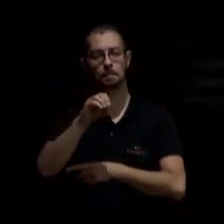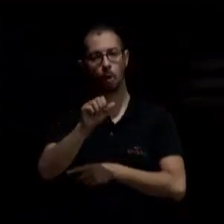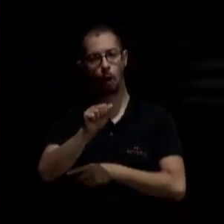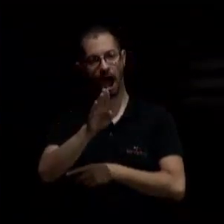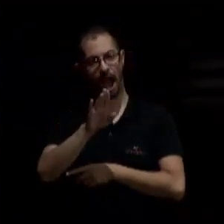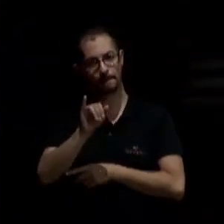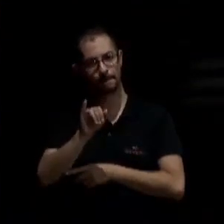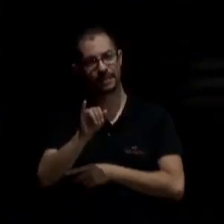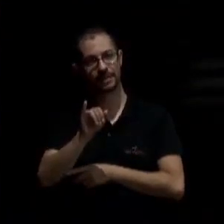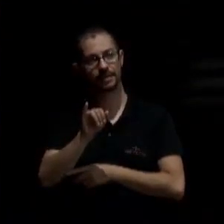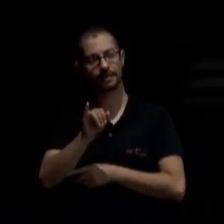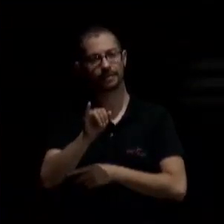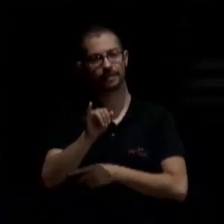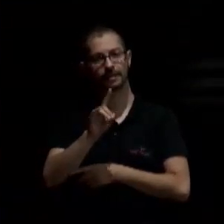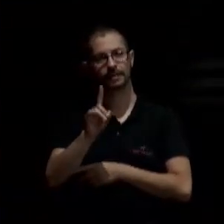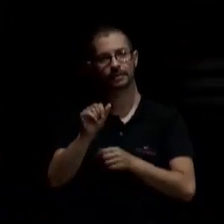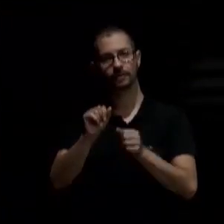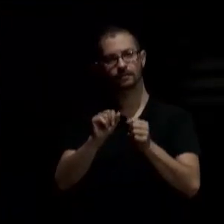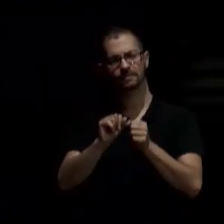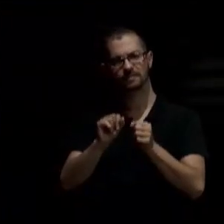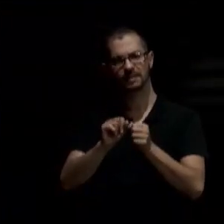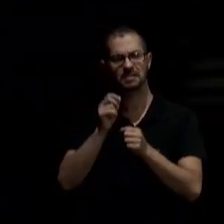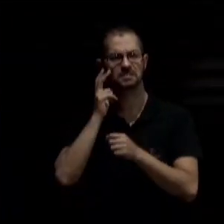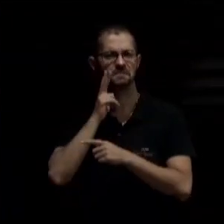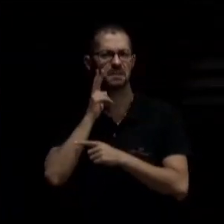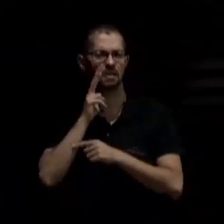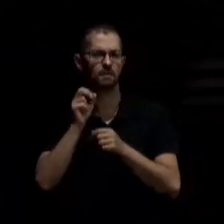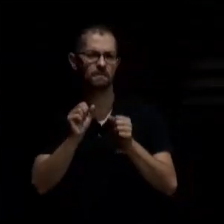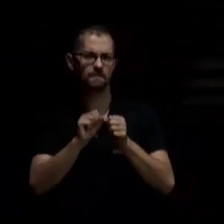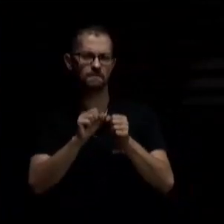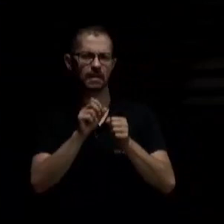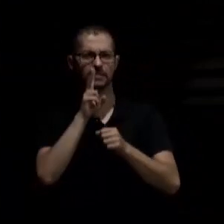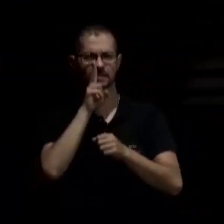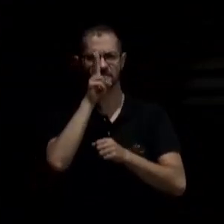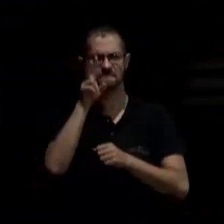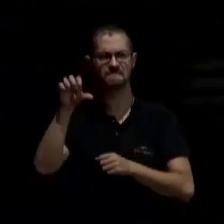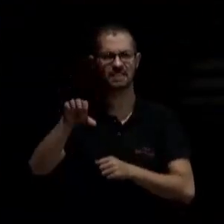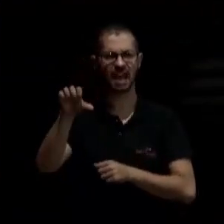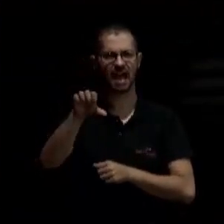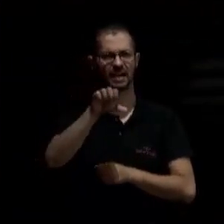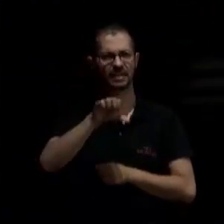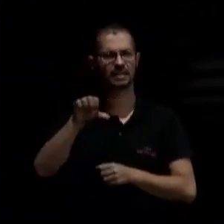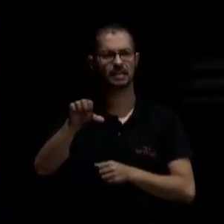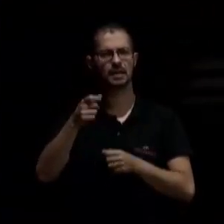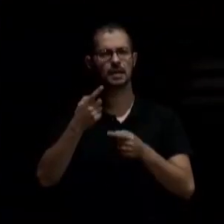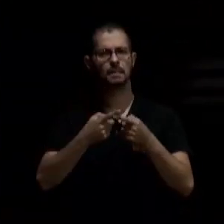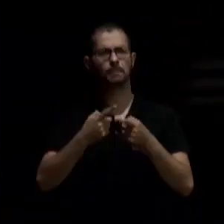não virou vinho e virou vinagre. Por que Moabe não pôde